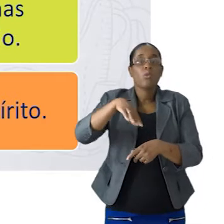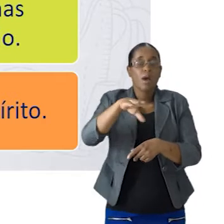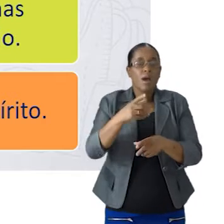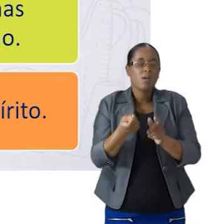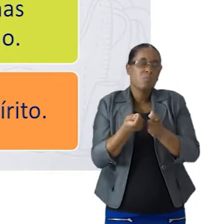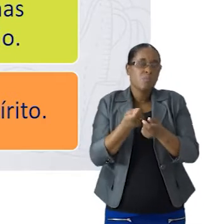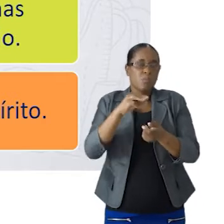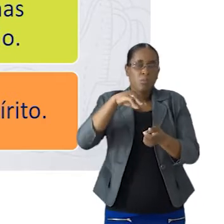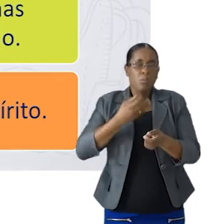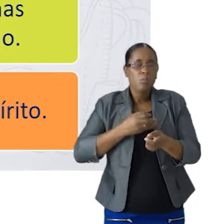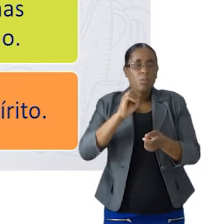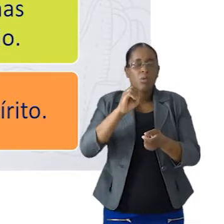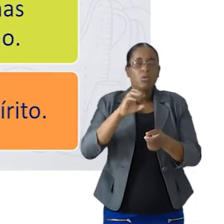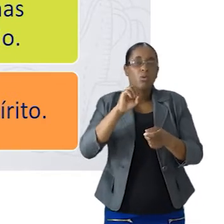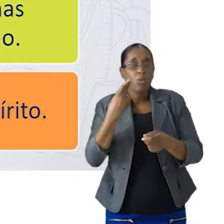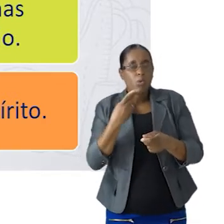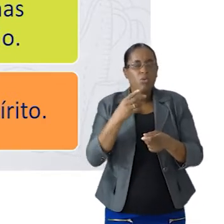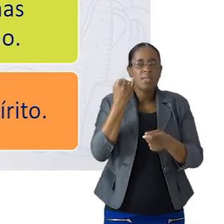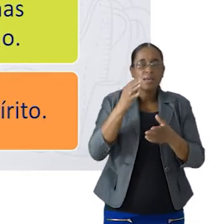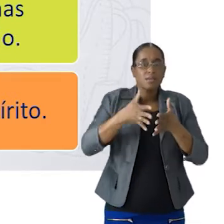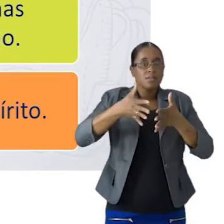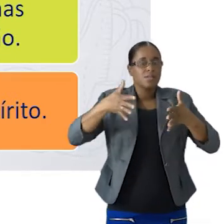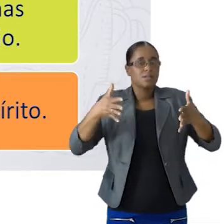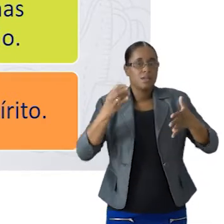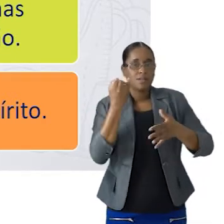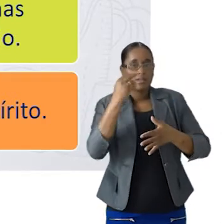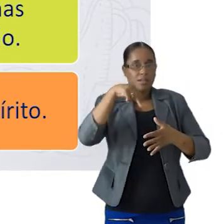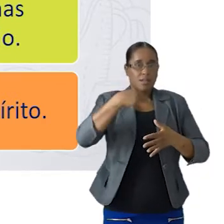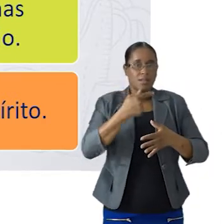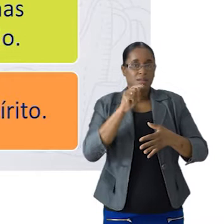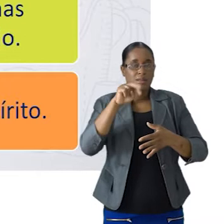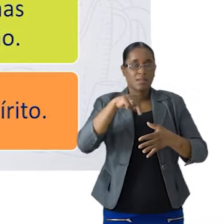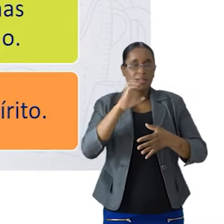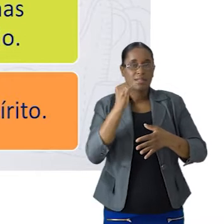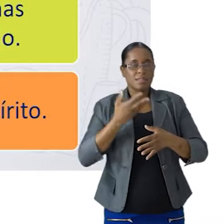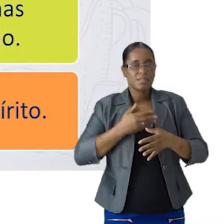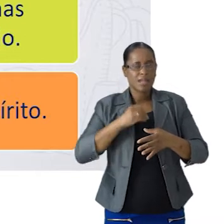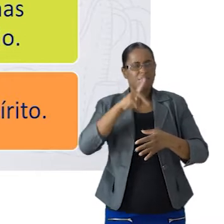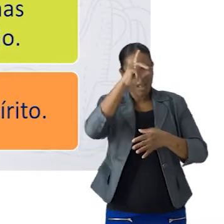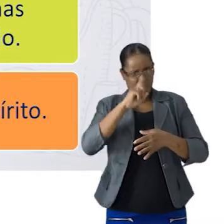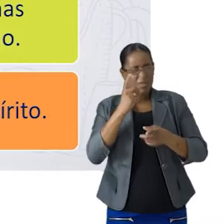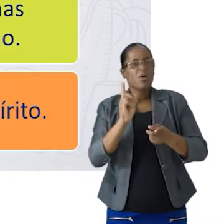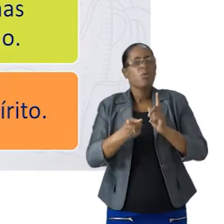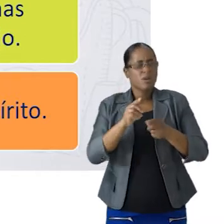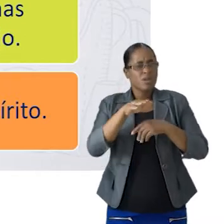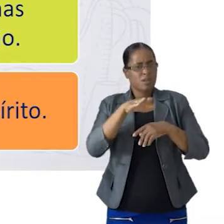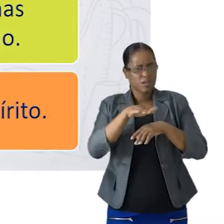ou intensidade. Vocês se lembram? O que é que estamos a falar? Dos advérbios. Muito bem.